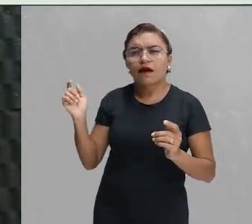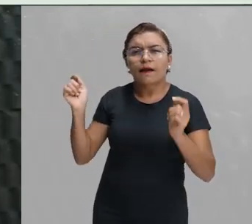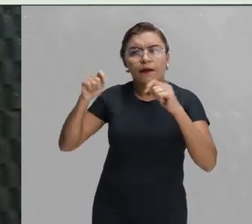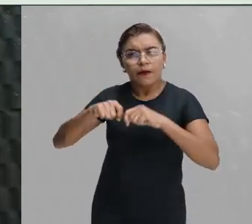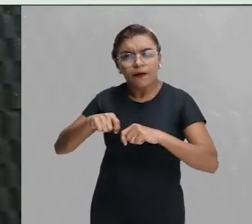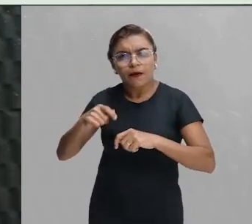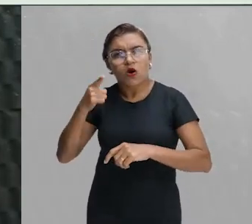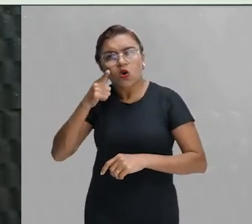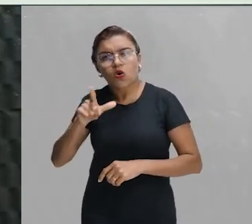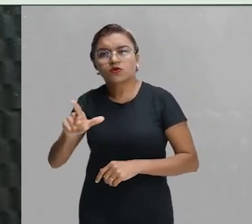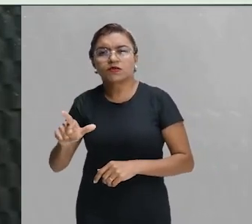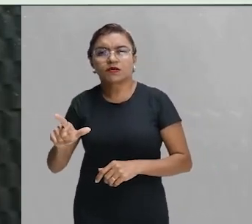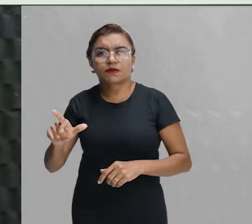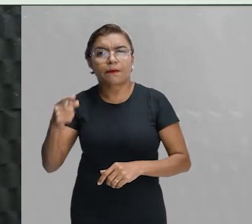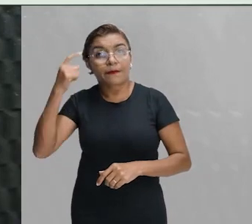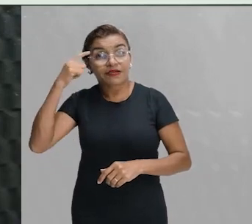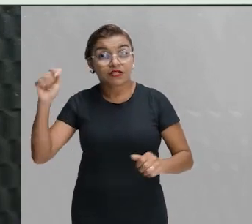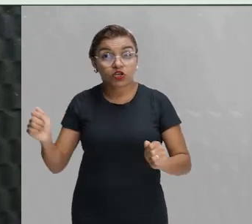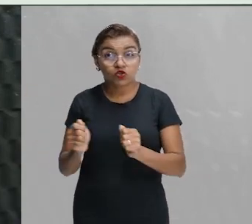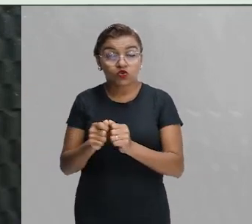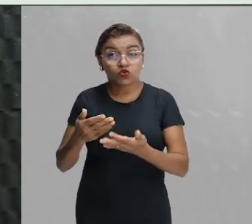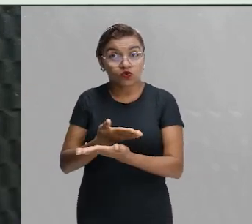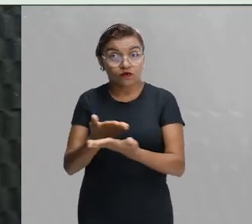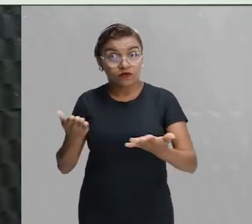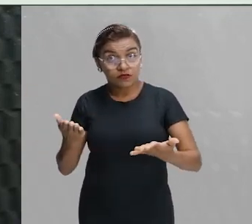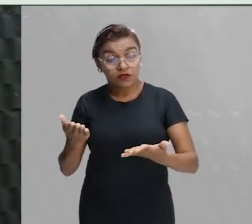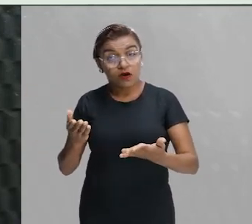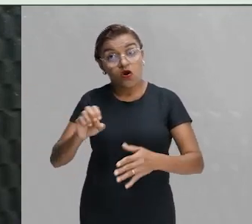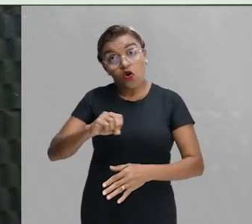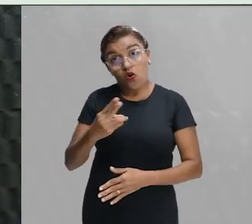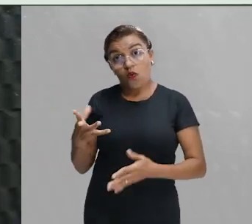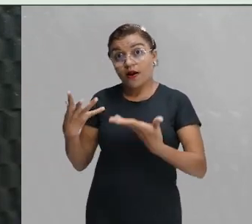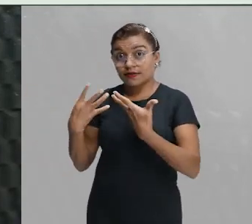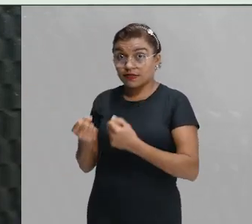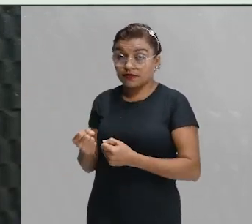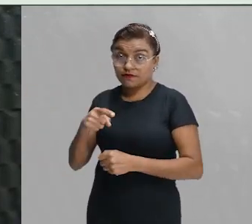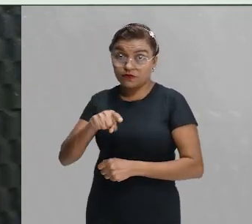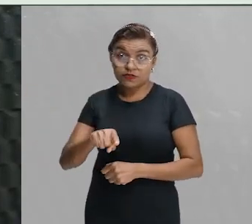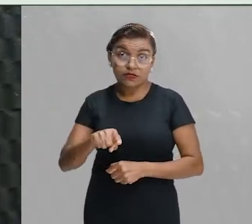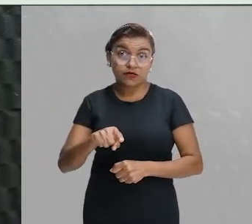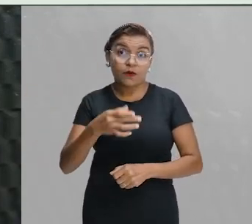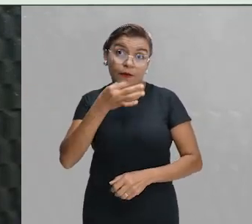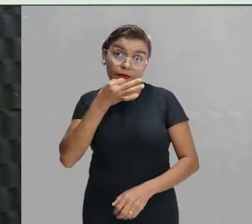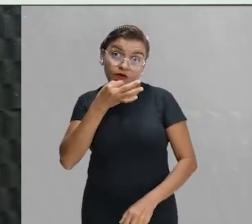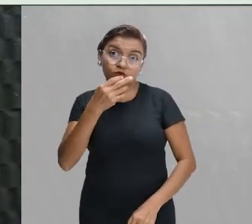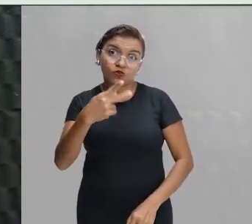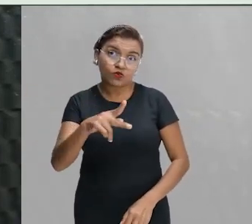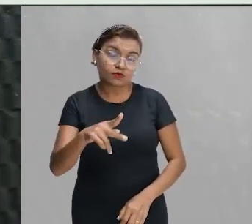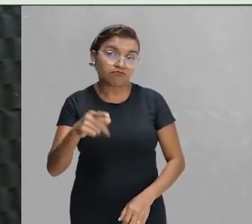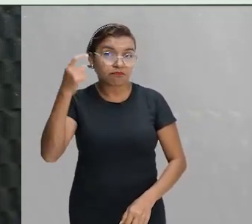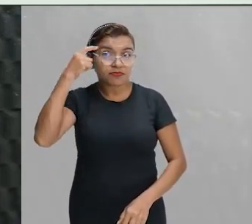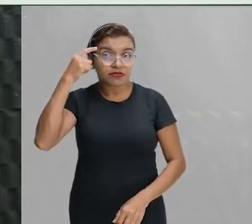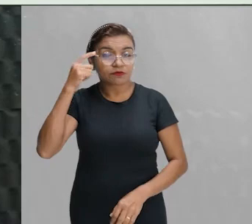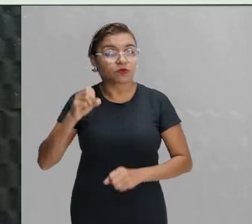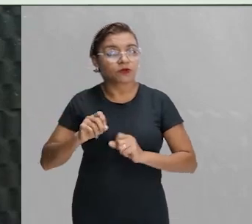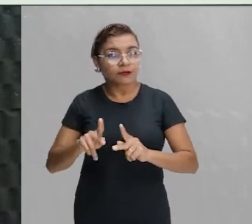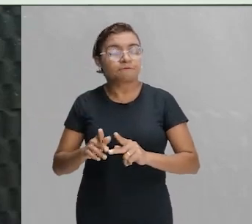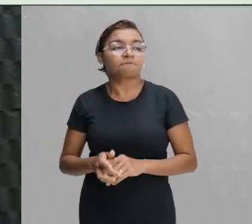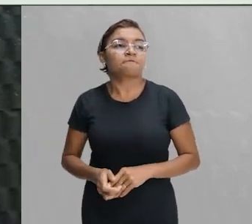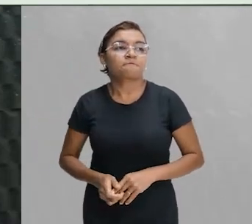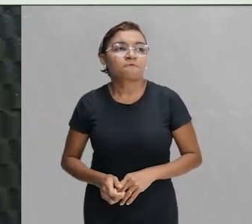você, ou até mesmo aceitarem aquilo que você estruturou enquanto pensamento, correto? Então, vamos lá, presta atenção numa